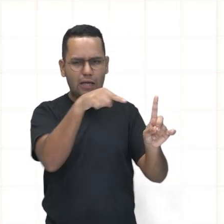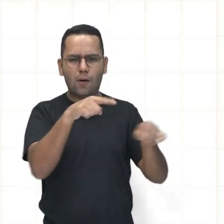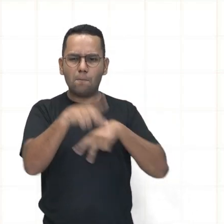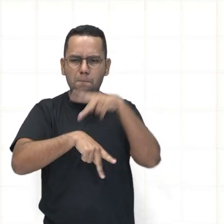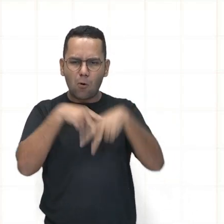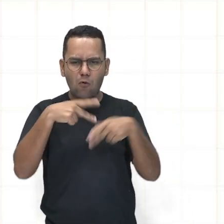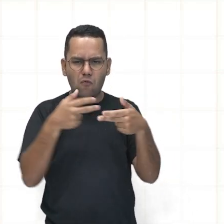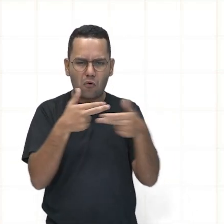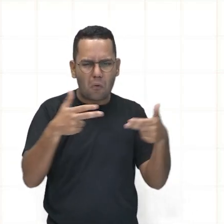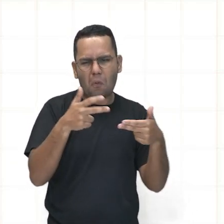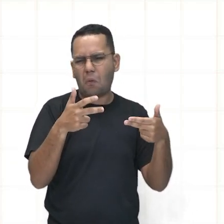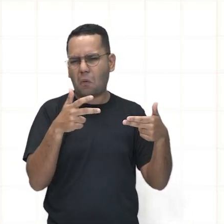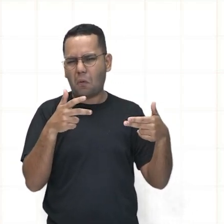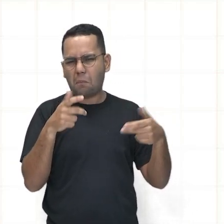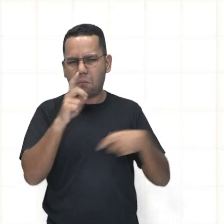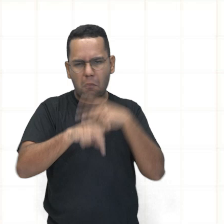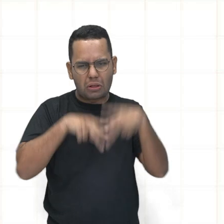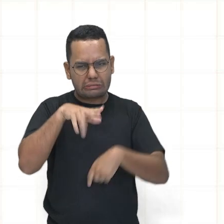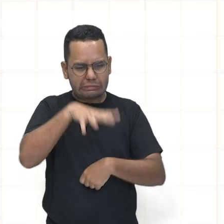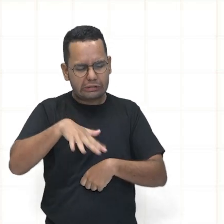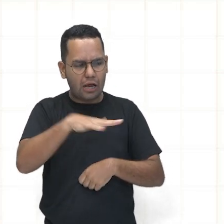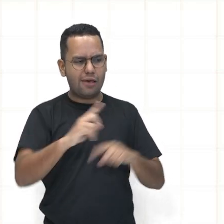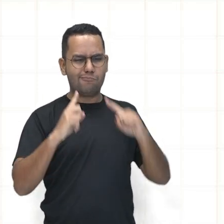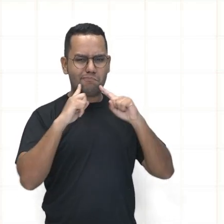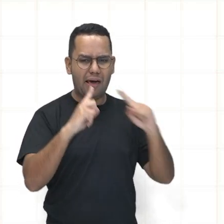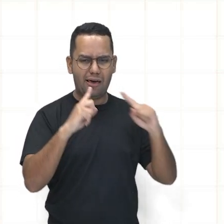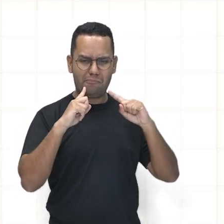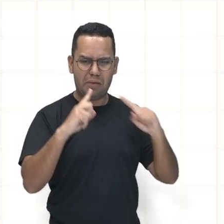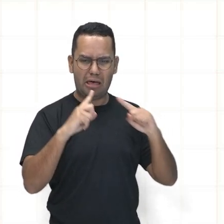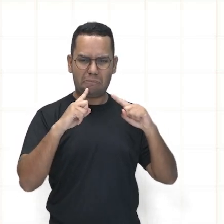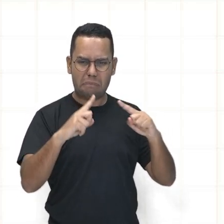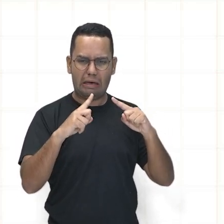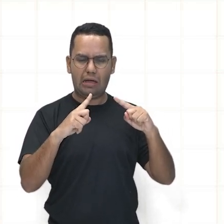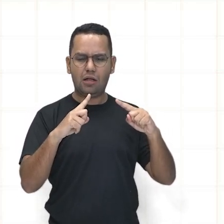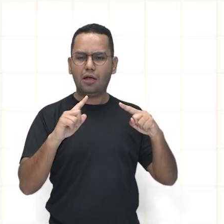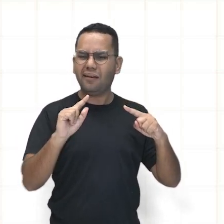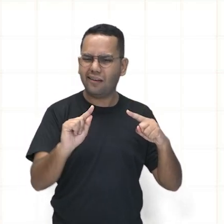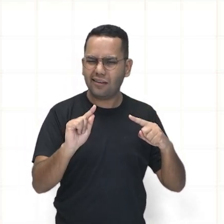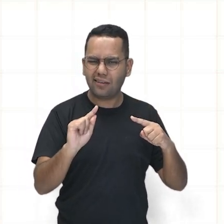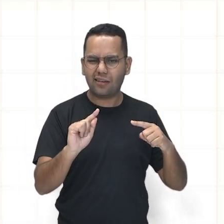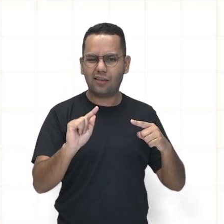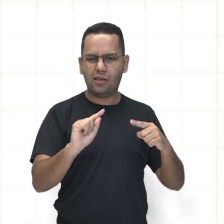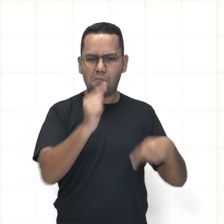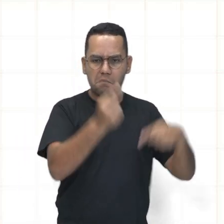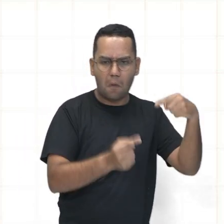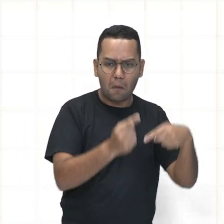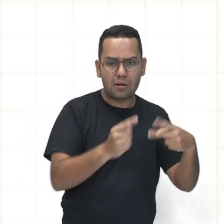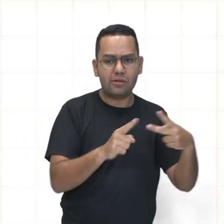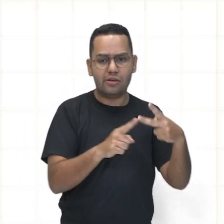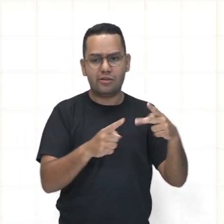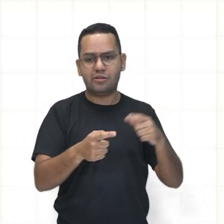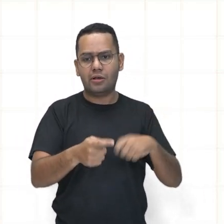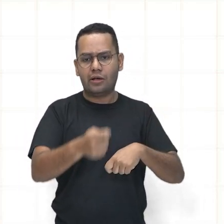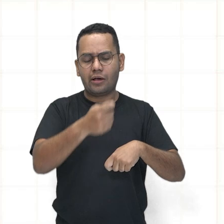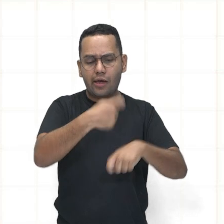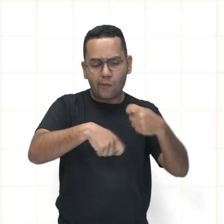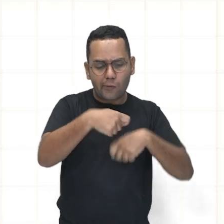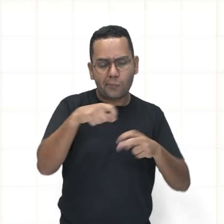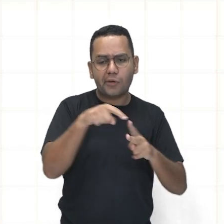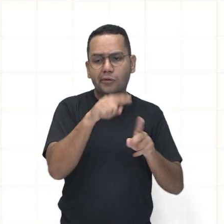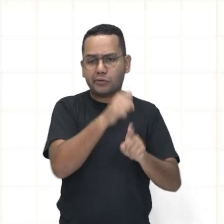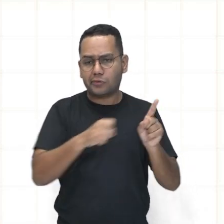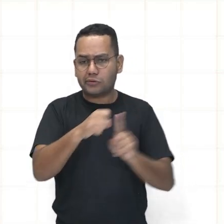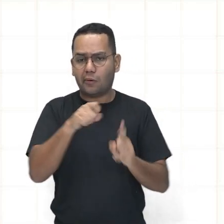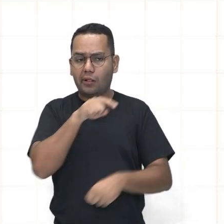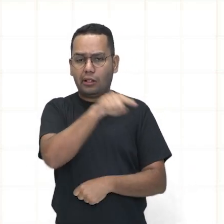à sua inoperância tanto nas questões políticas, econômicas e sociais, ok?